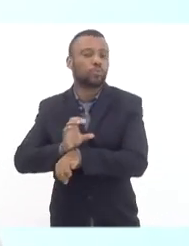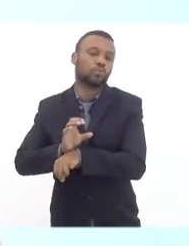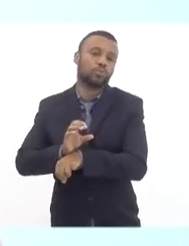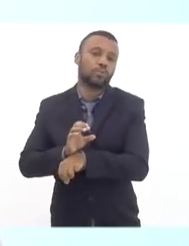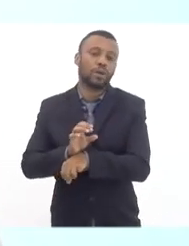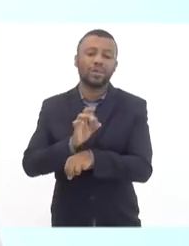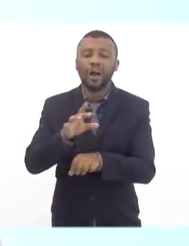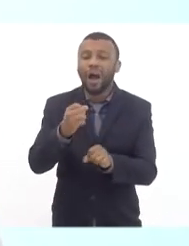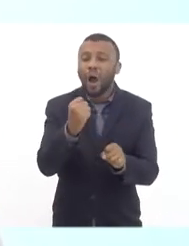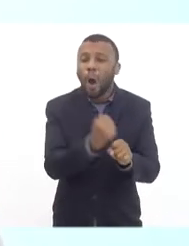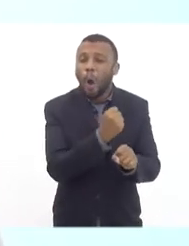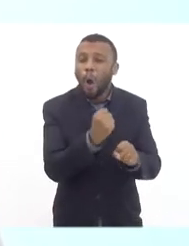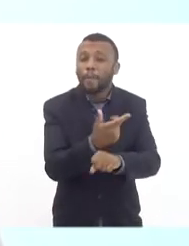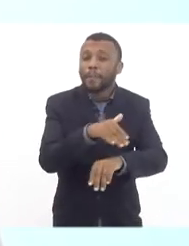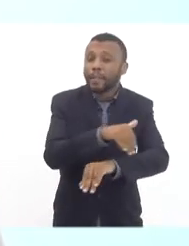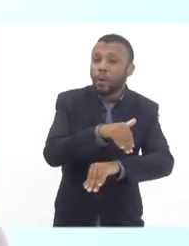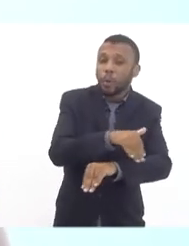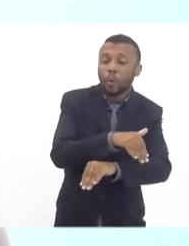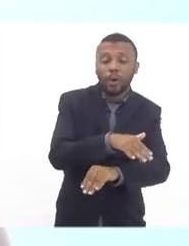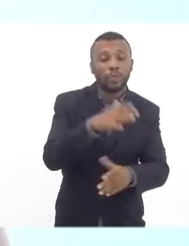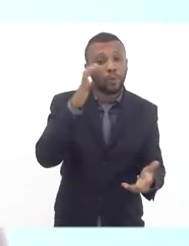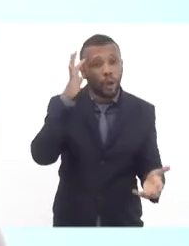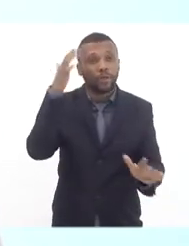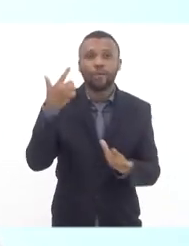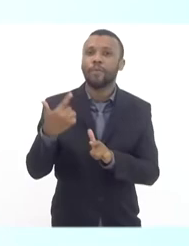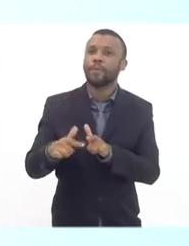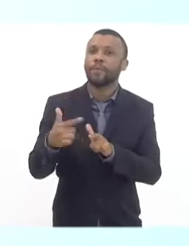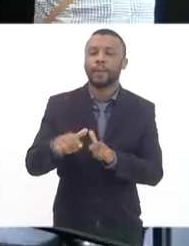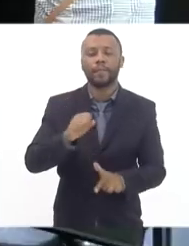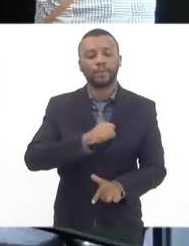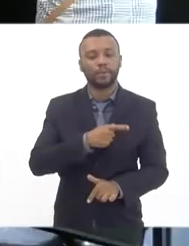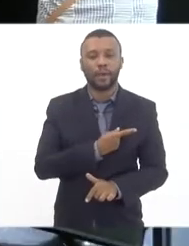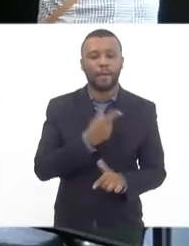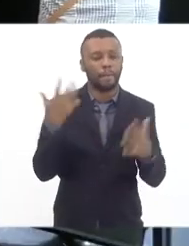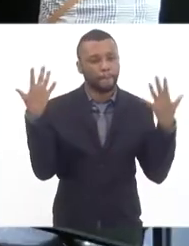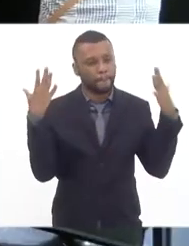resolve o futuro da cidade de São Gonçalo. Parabéns, Ronaldo.